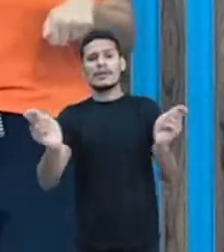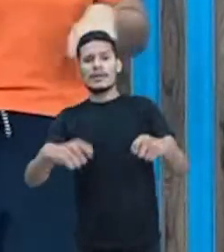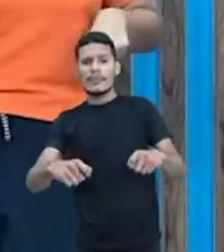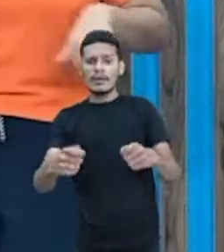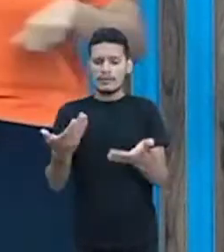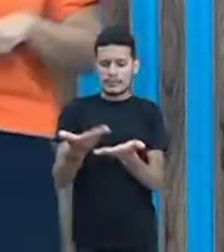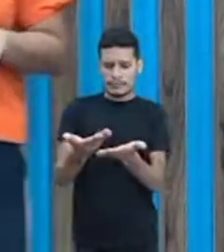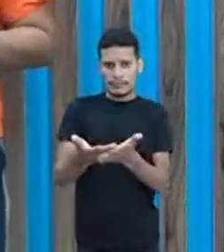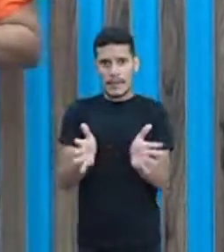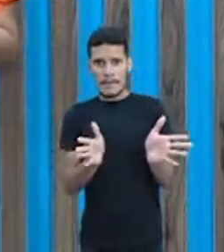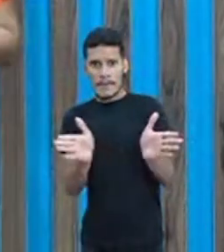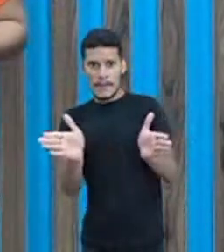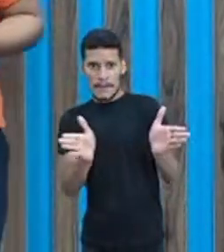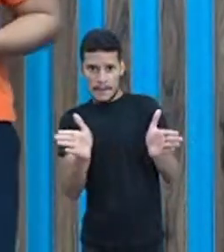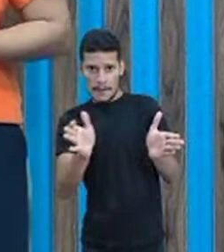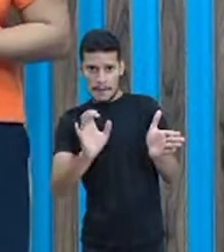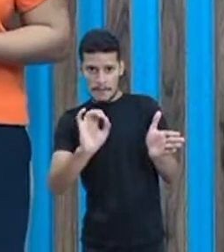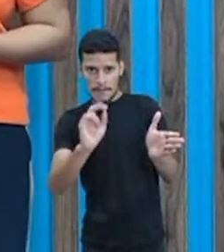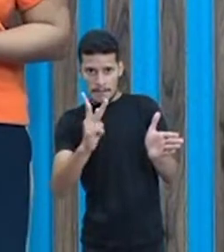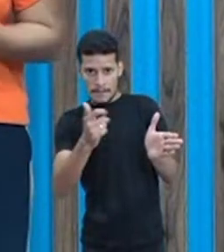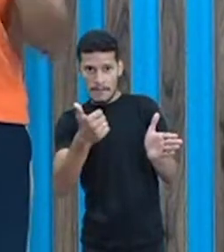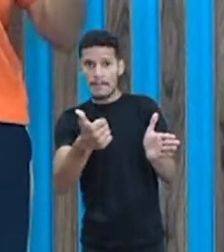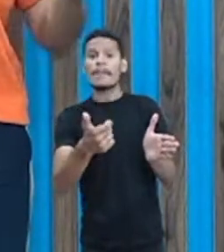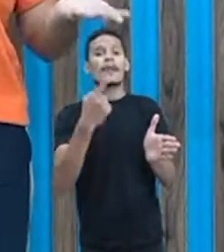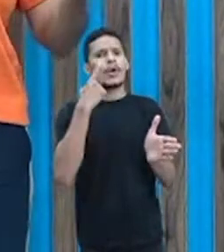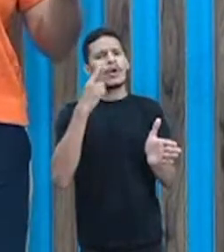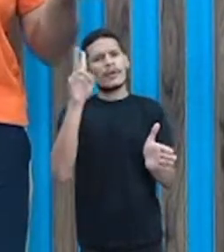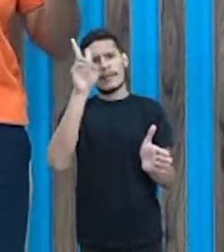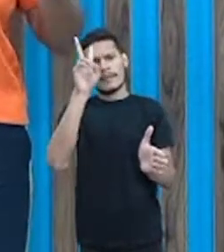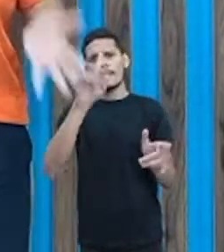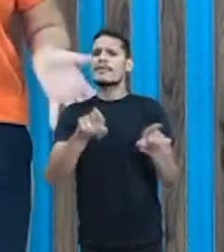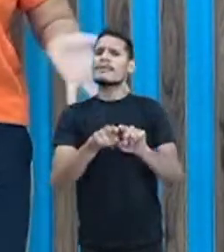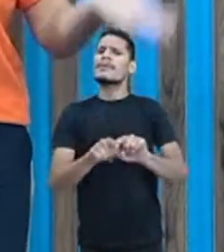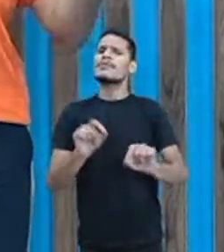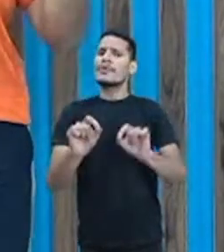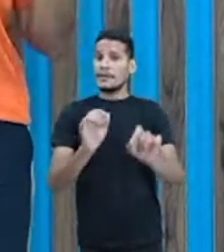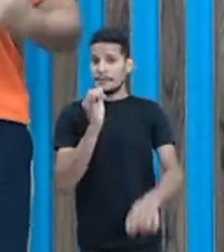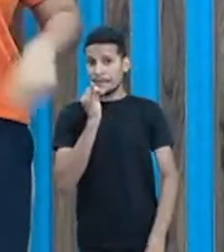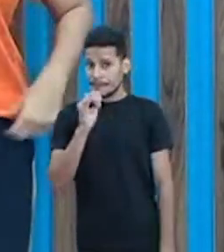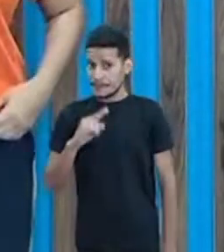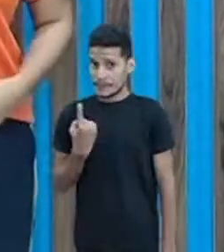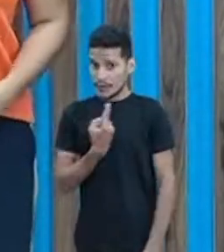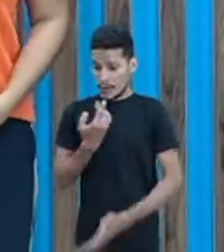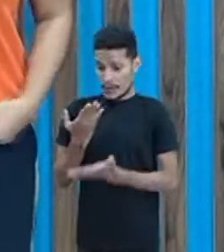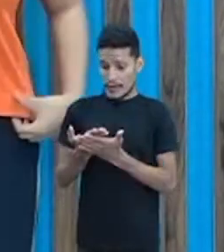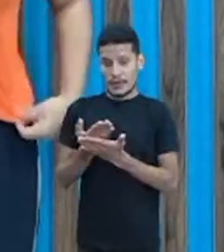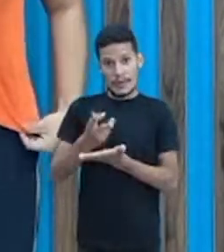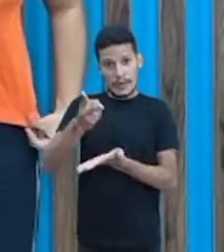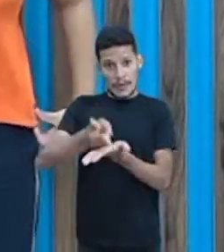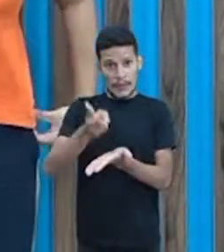mais acessíveis, certo? Lembrando vocês que nossas aulas, elas